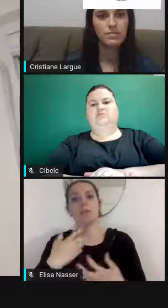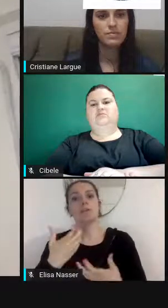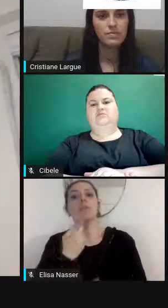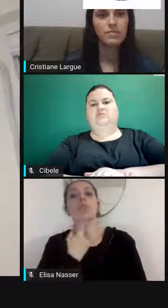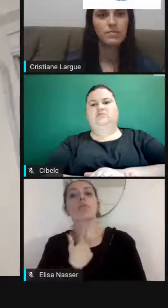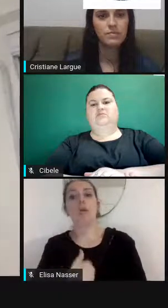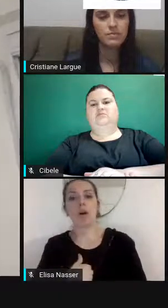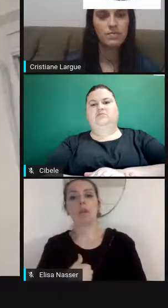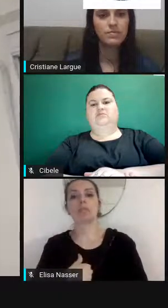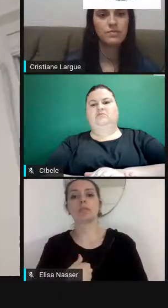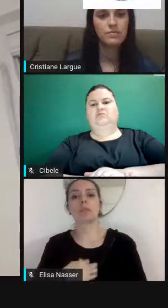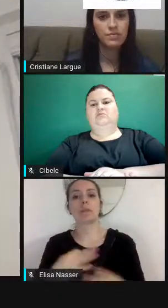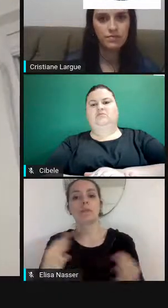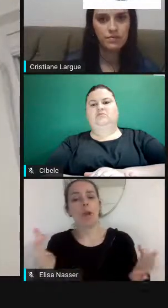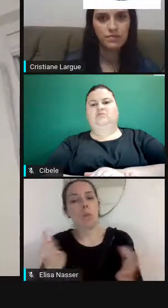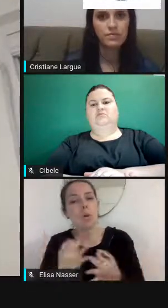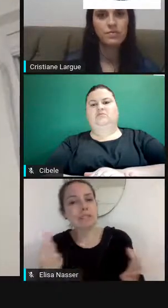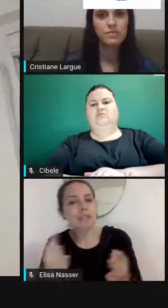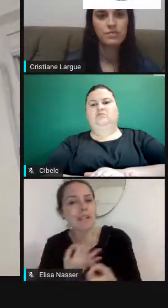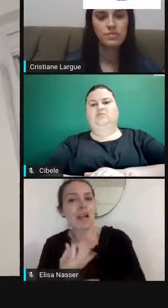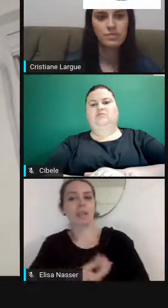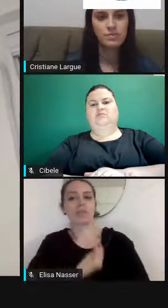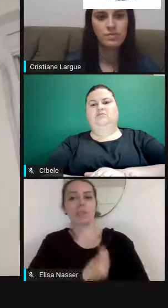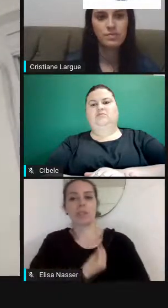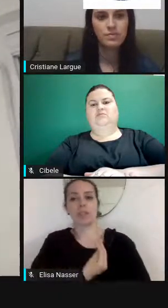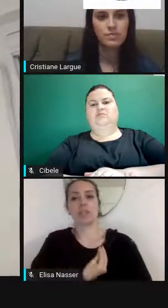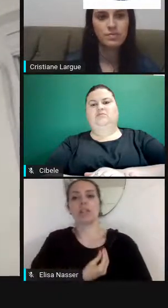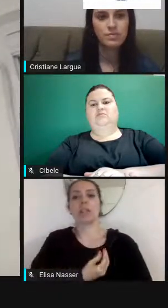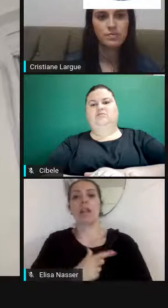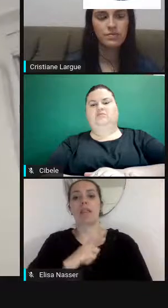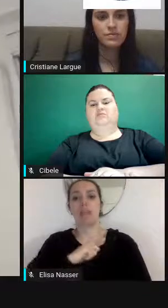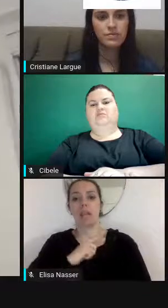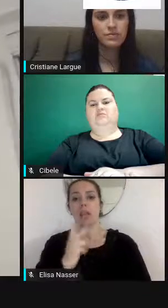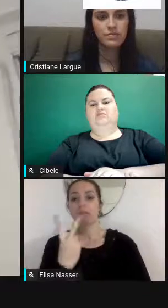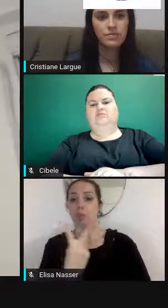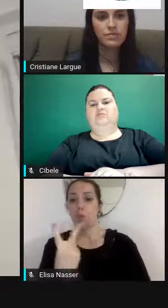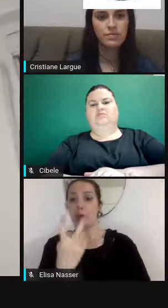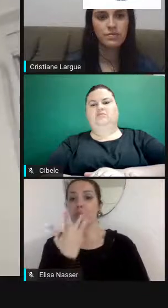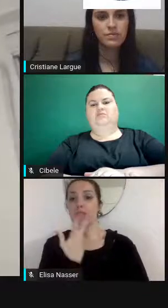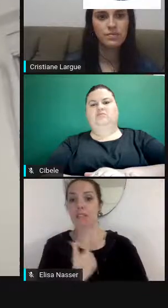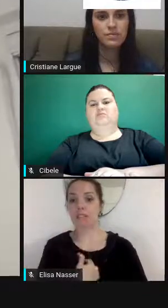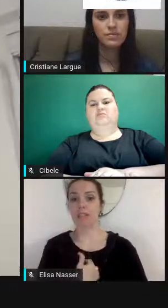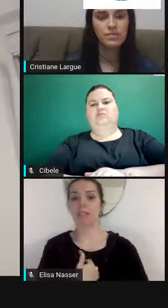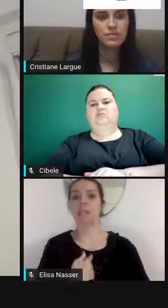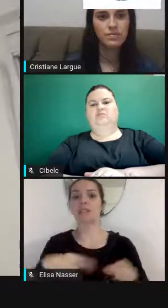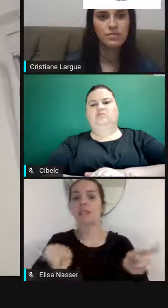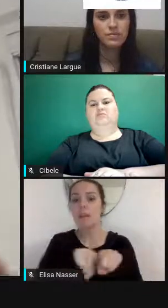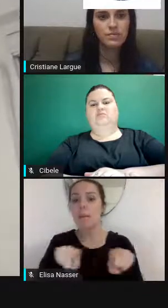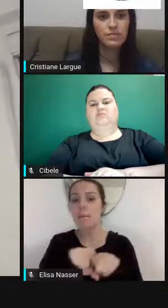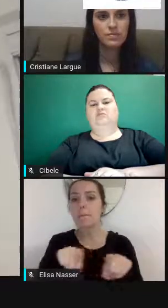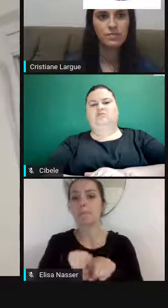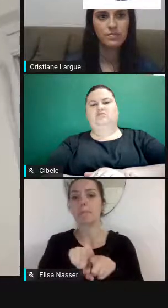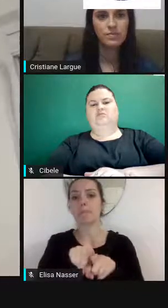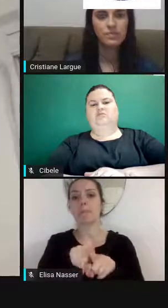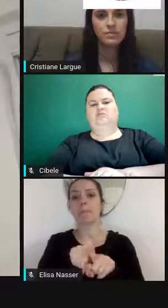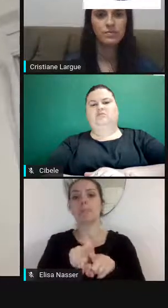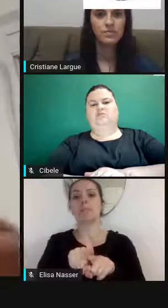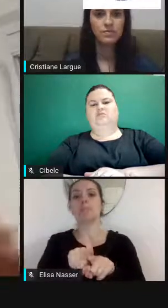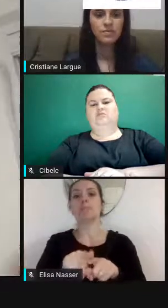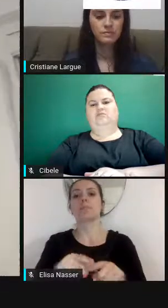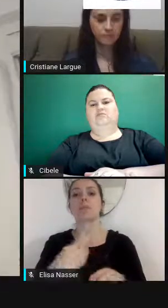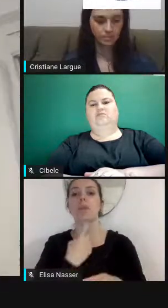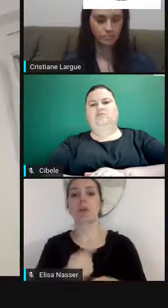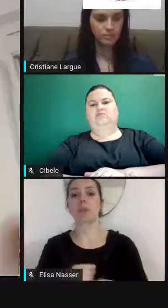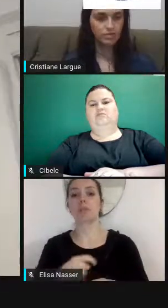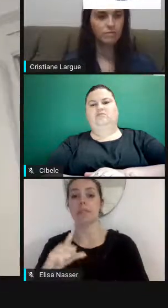não quero aproveitar também um pouco o meu tempo com eles eu trabalho de um modo personalizado então eu atendo os clientes